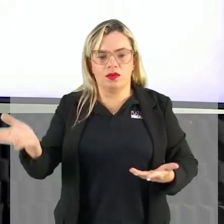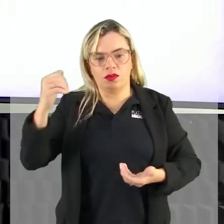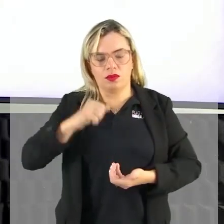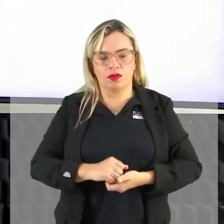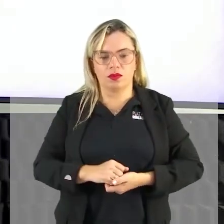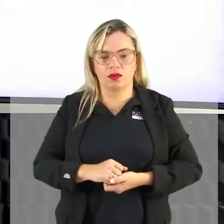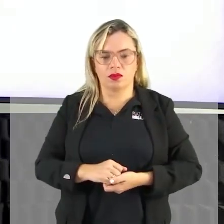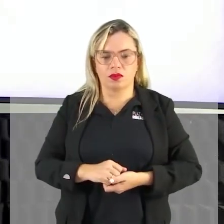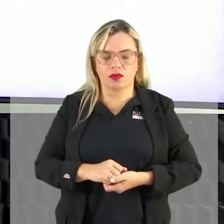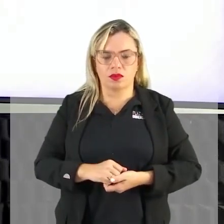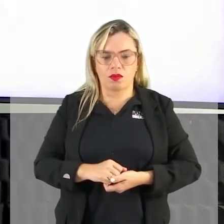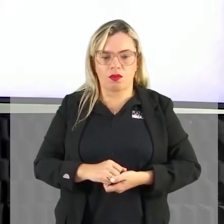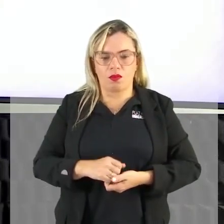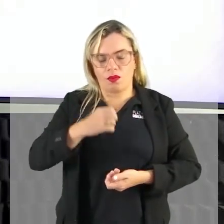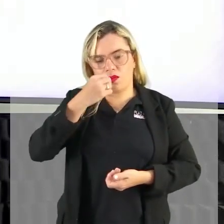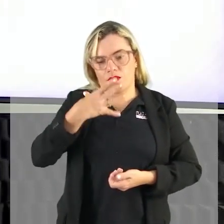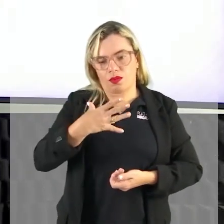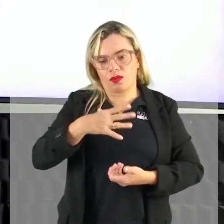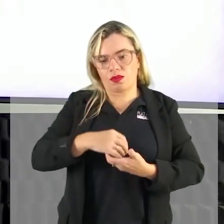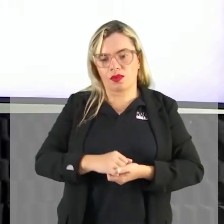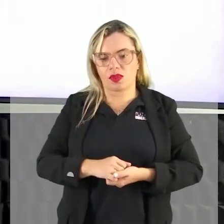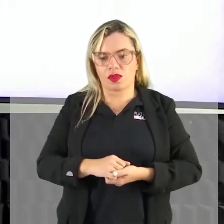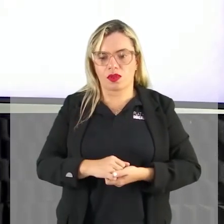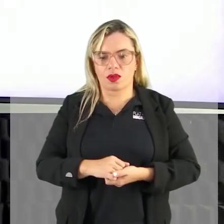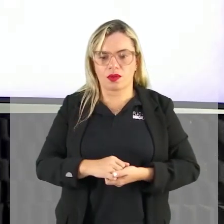lá. Bom,